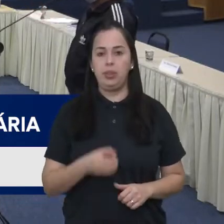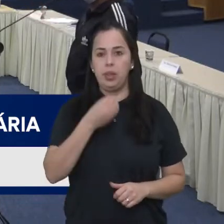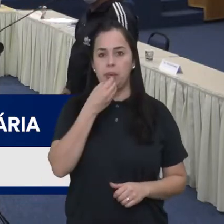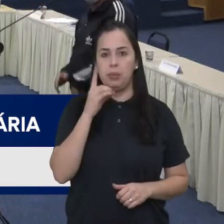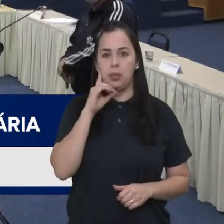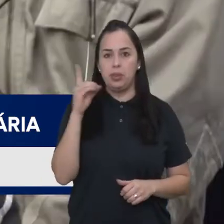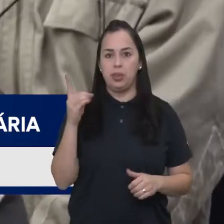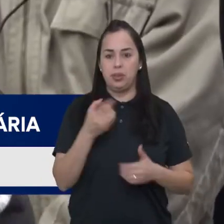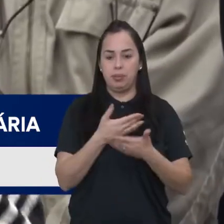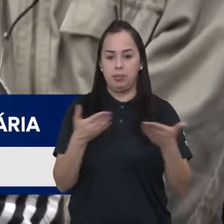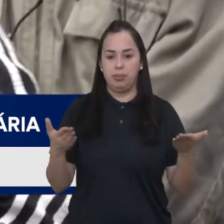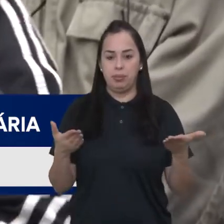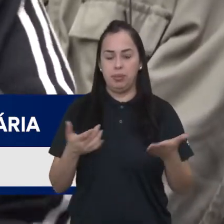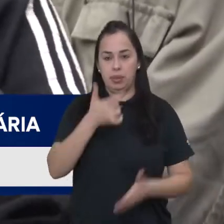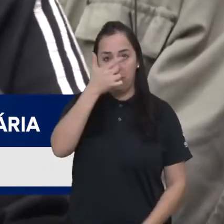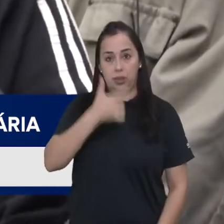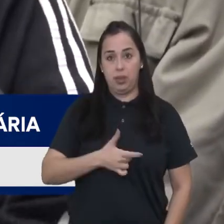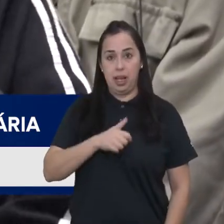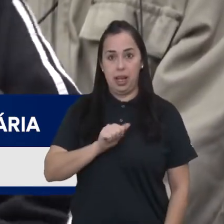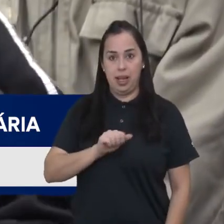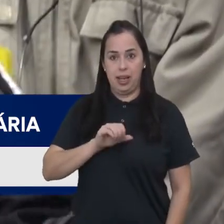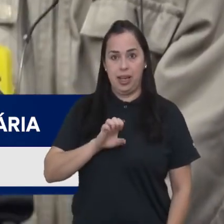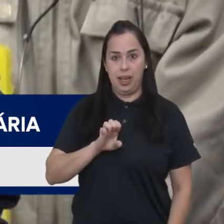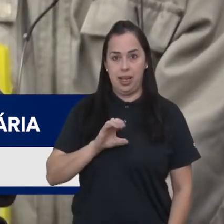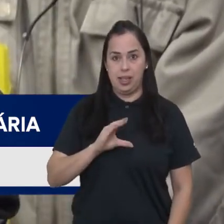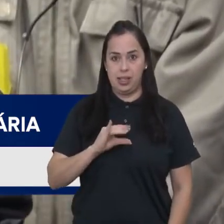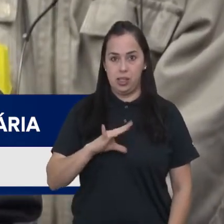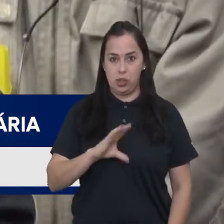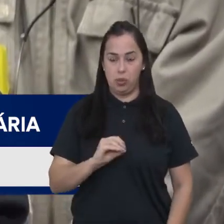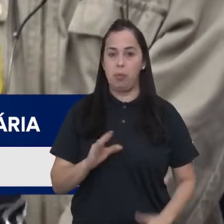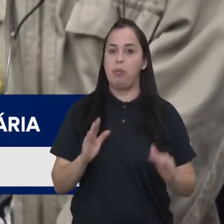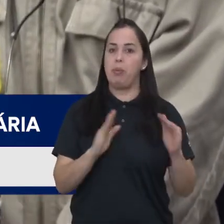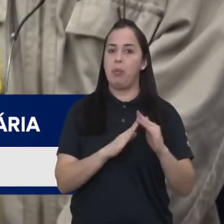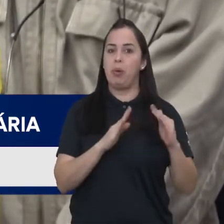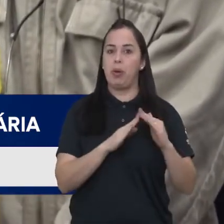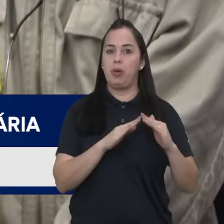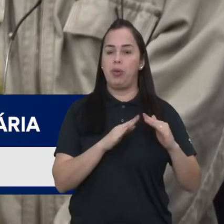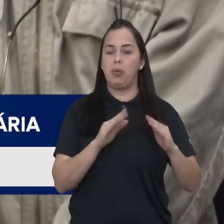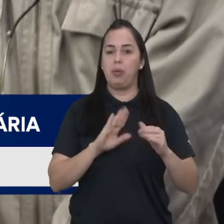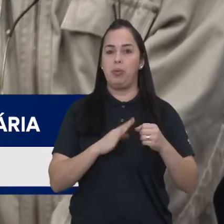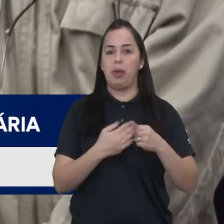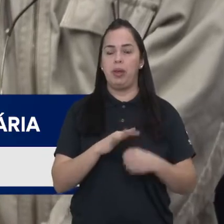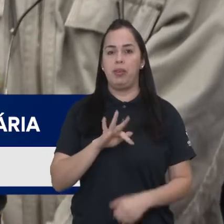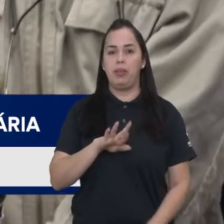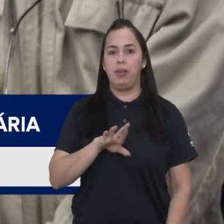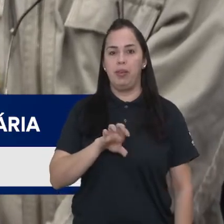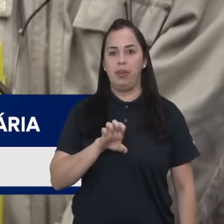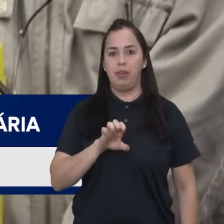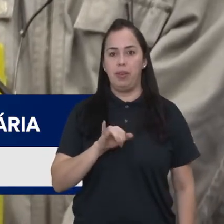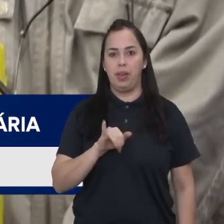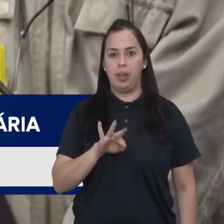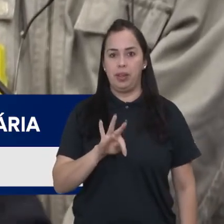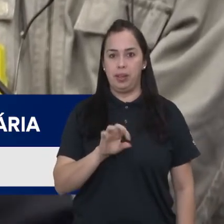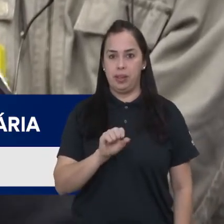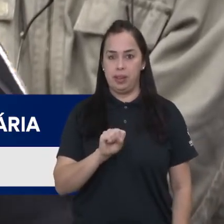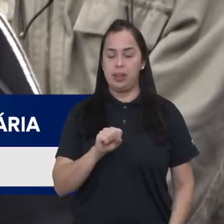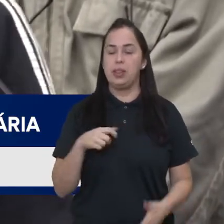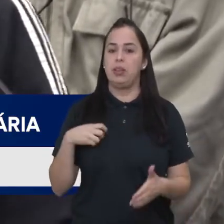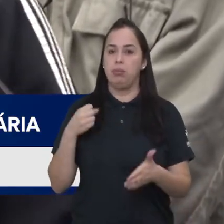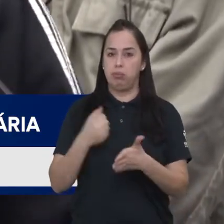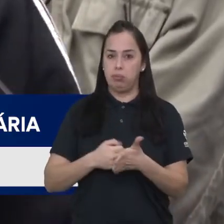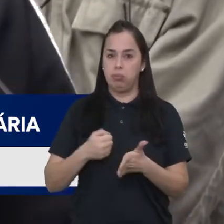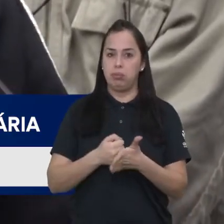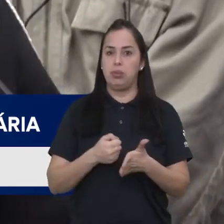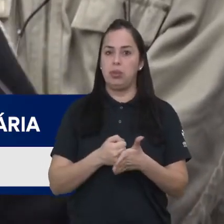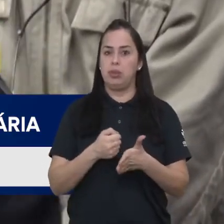Bom dia a todos vocês. Eu sou o Aécio, o Aécio da região do Freitas. Nós temos feito nossas lutas aí também